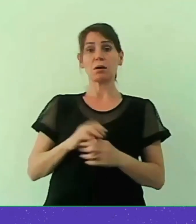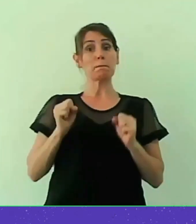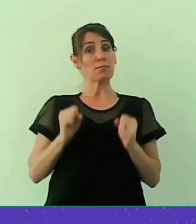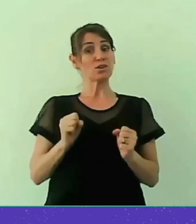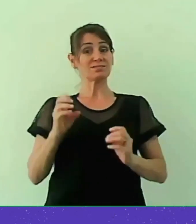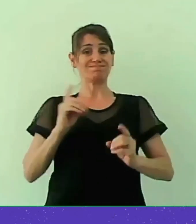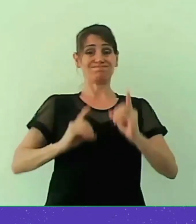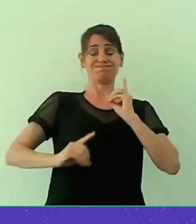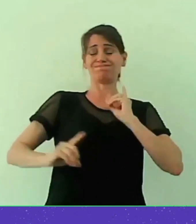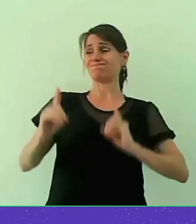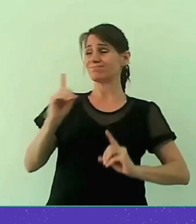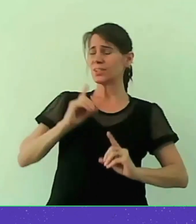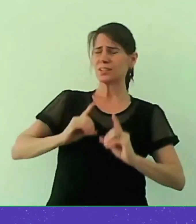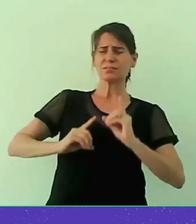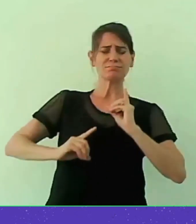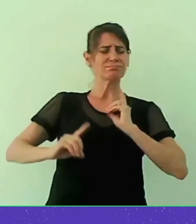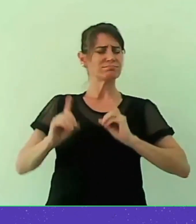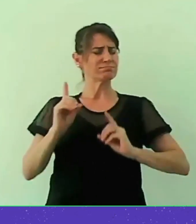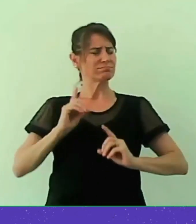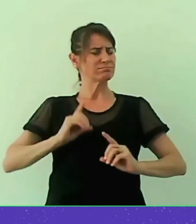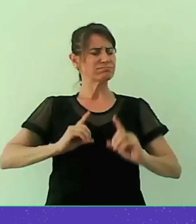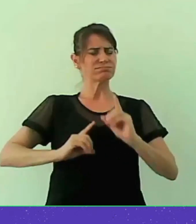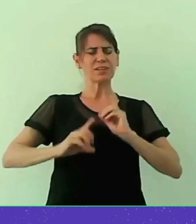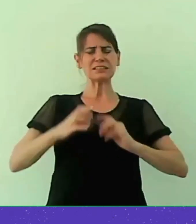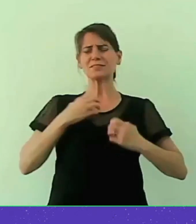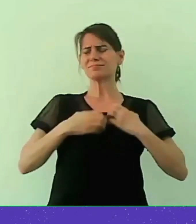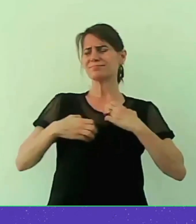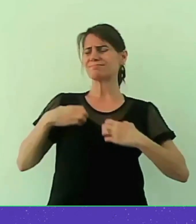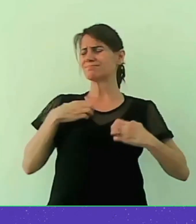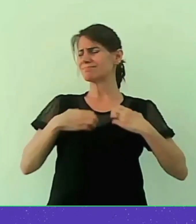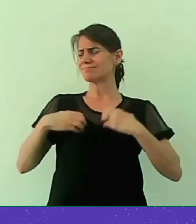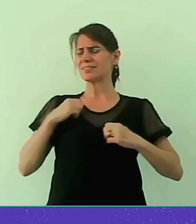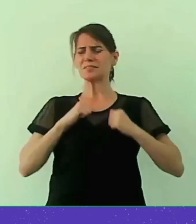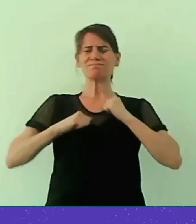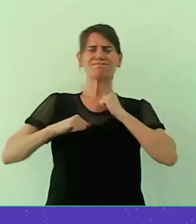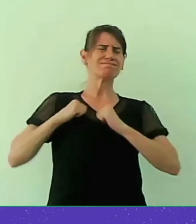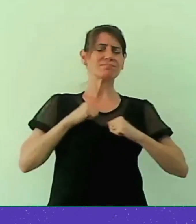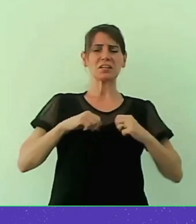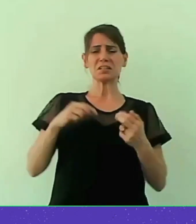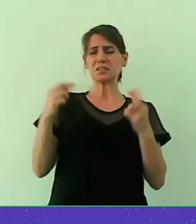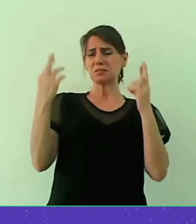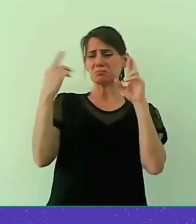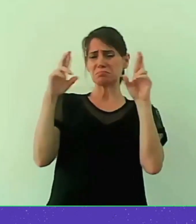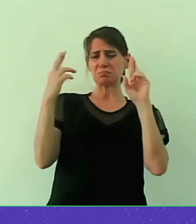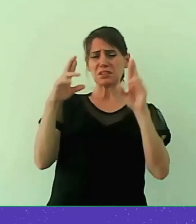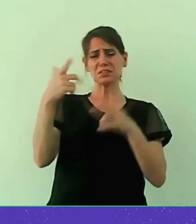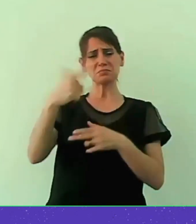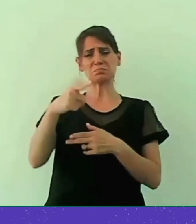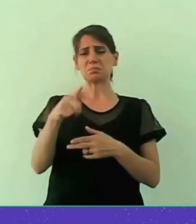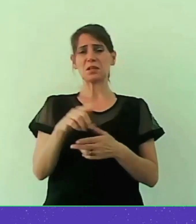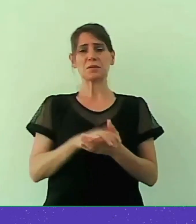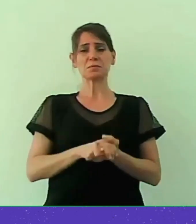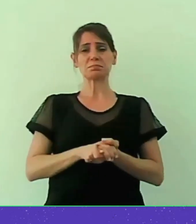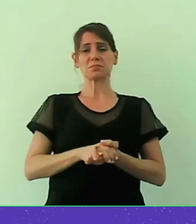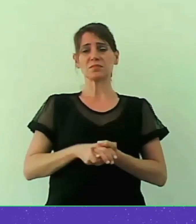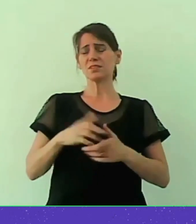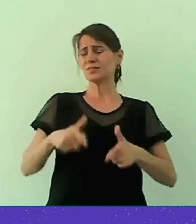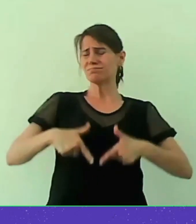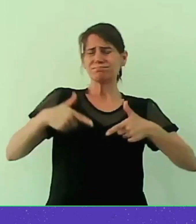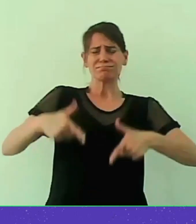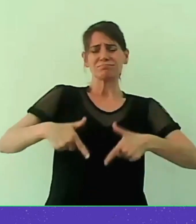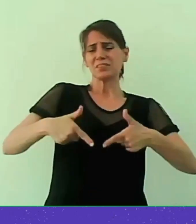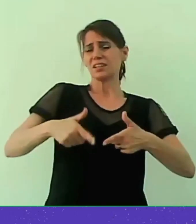viver viver angustiado, sem esperança, sem expectativa de vida, sem motivação, sem